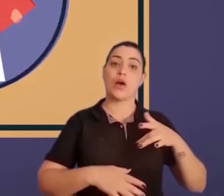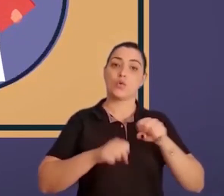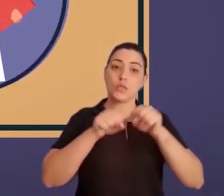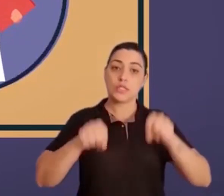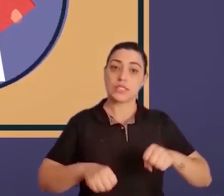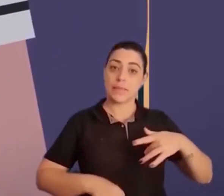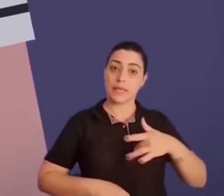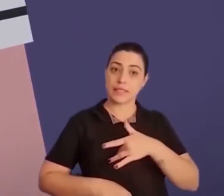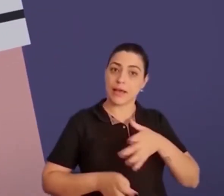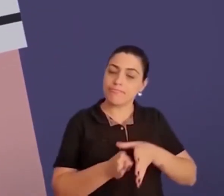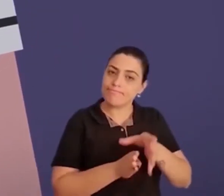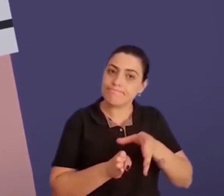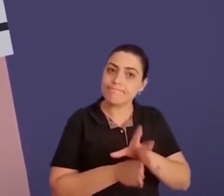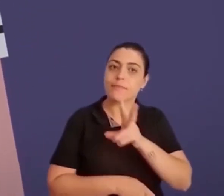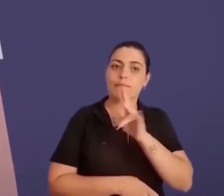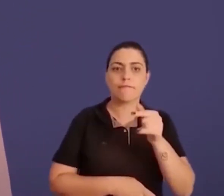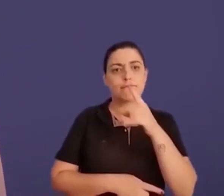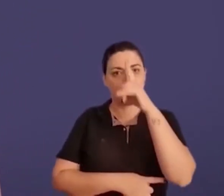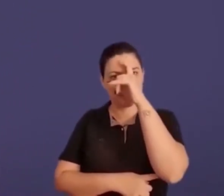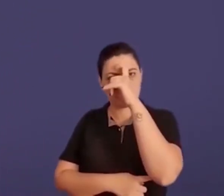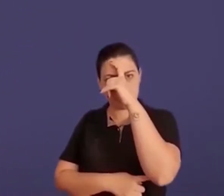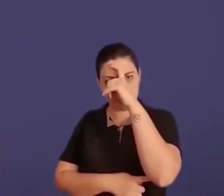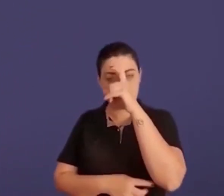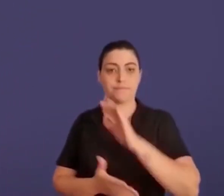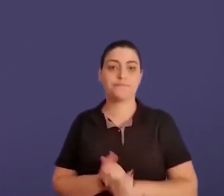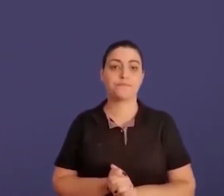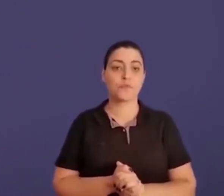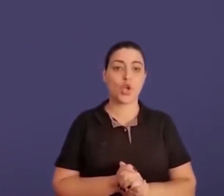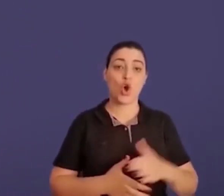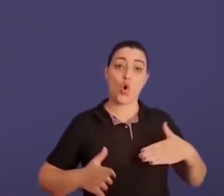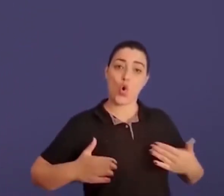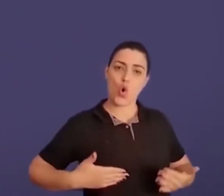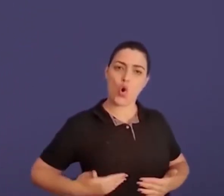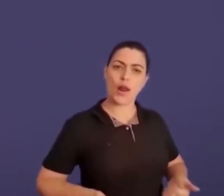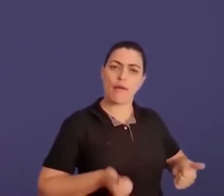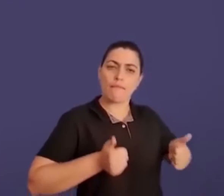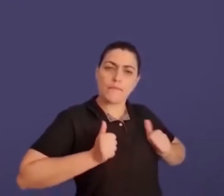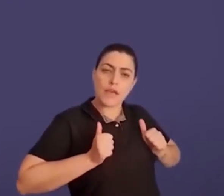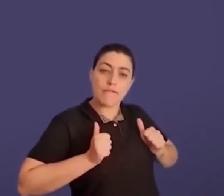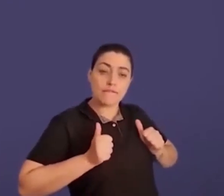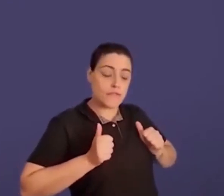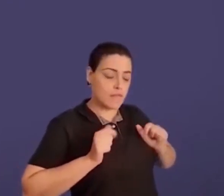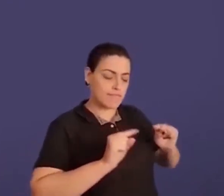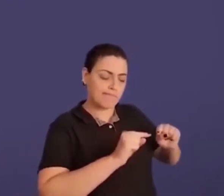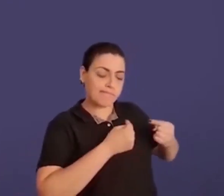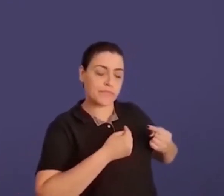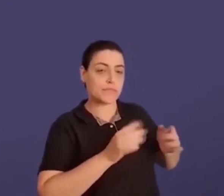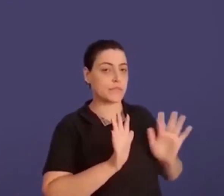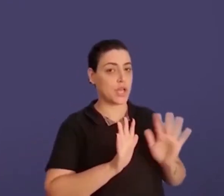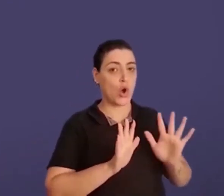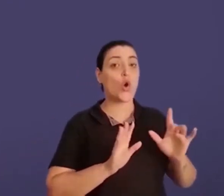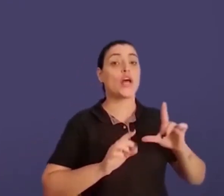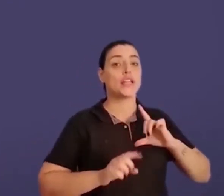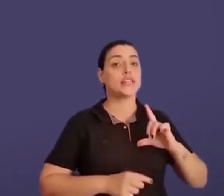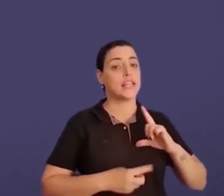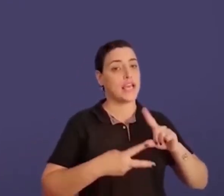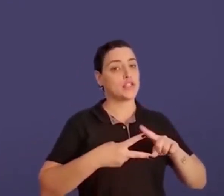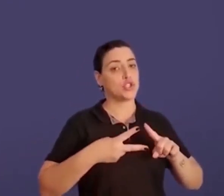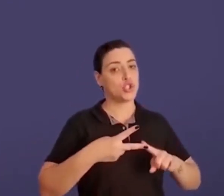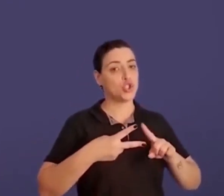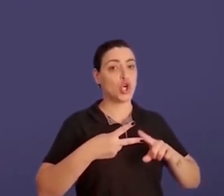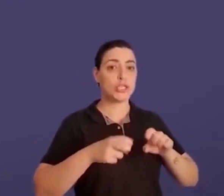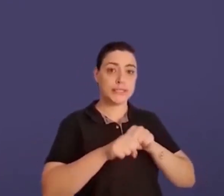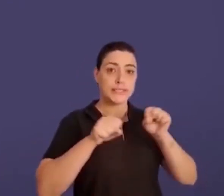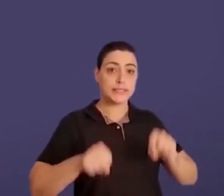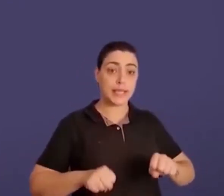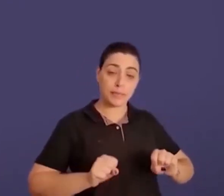atendimento hospitalar. Nosso organismo não fica só assistindo esse ataque acontecendo. O sistema imunológico possui 2 linhas de defesa: